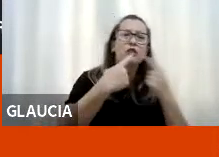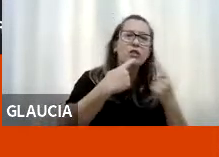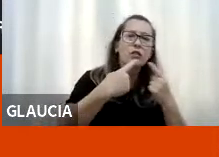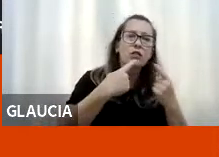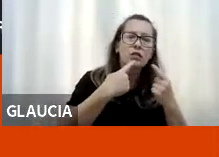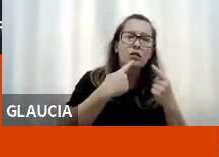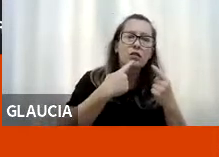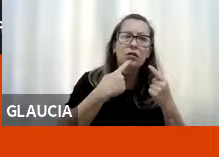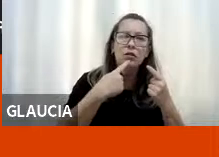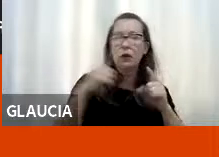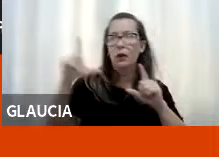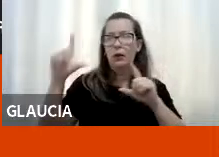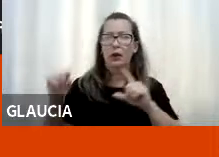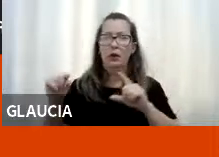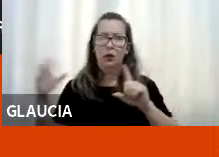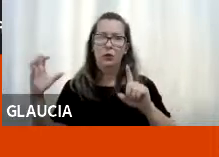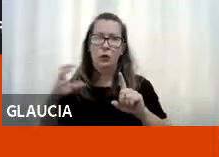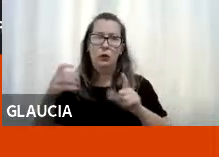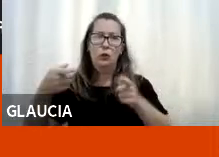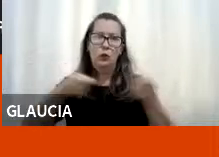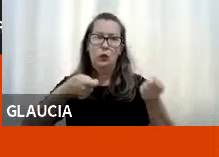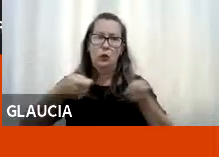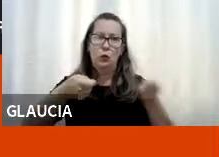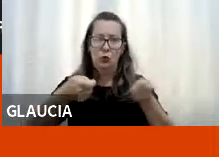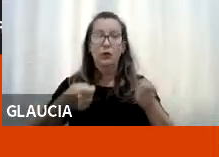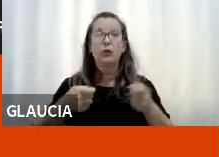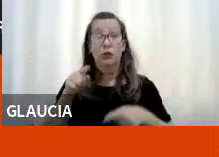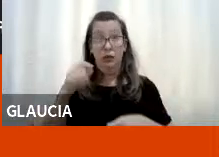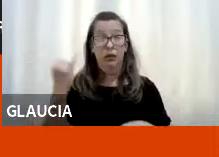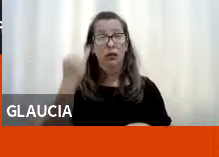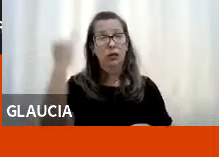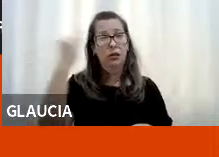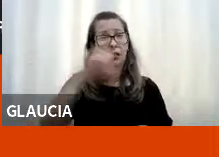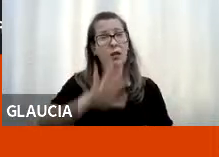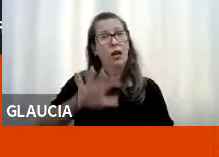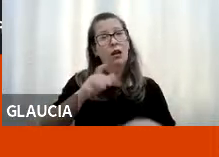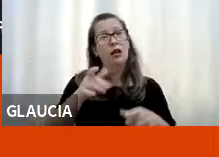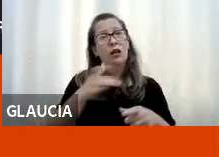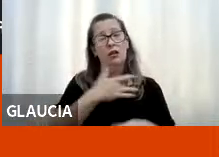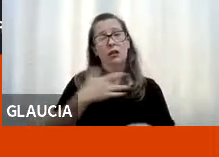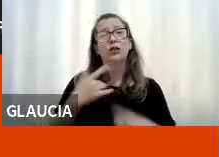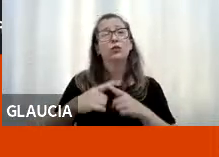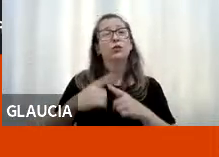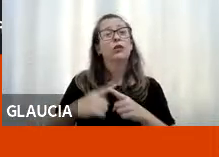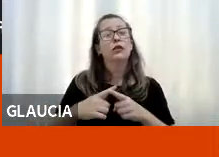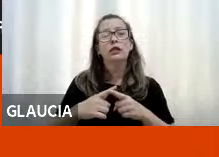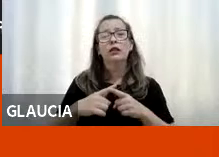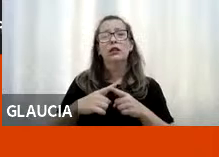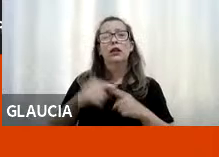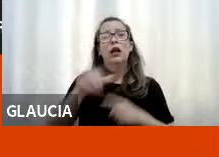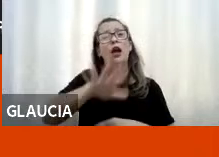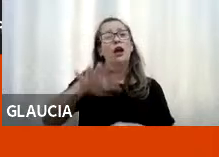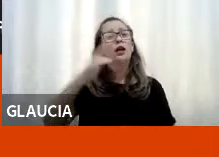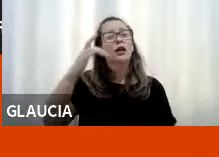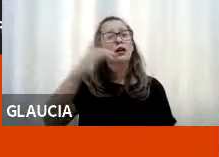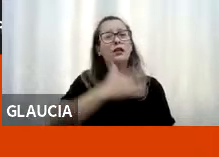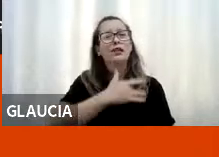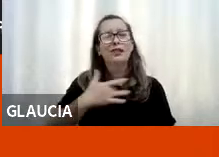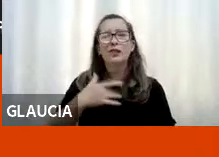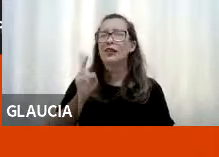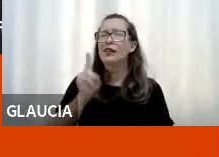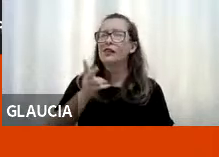também é muito importante no campo da saúde, porque, tradicionalmente, o campo da saúde ele é muito